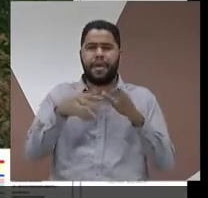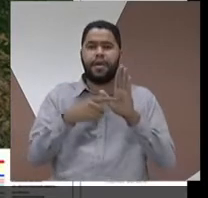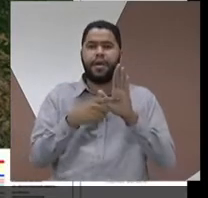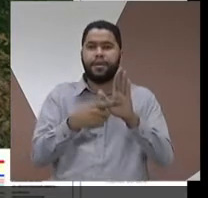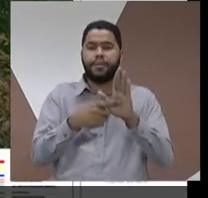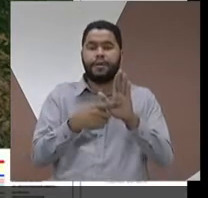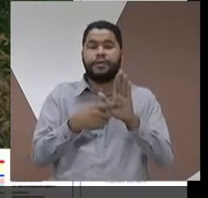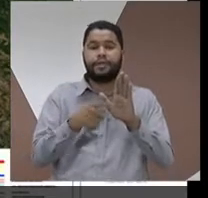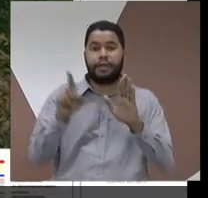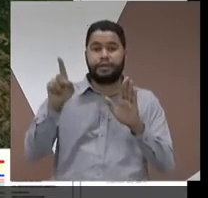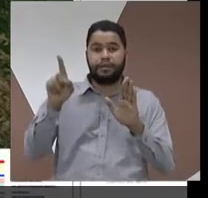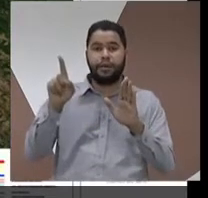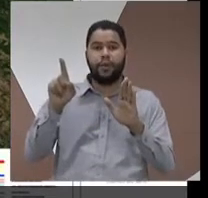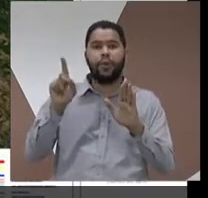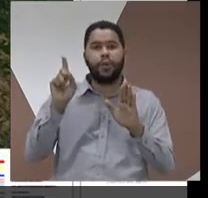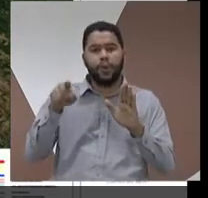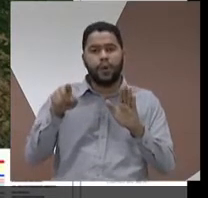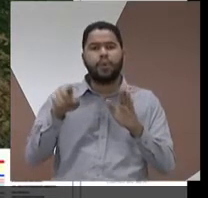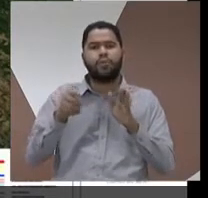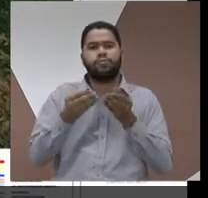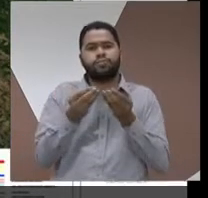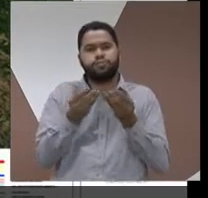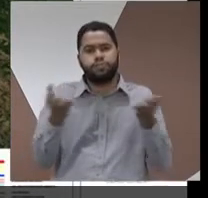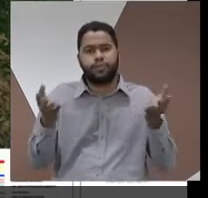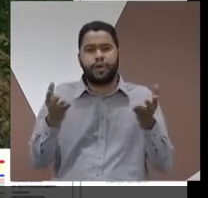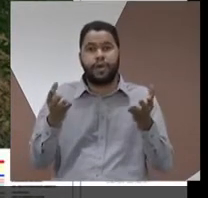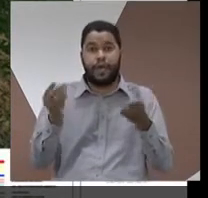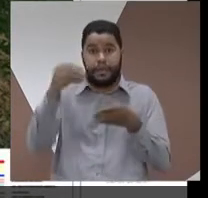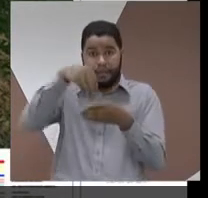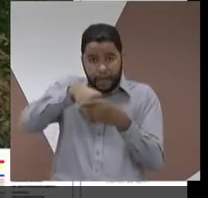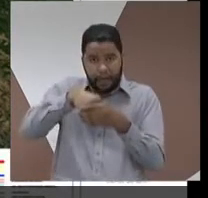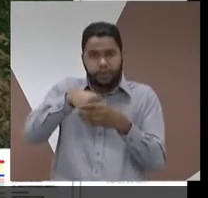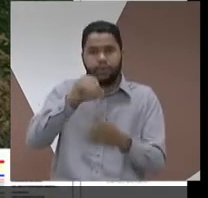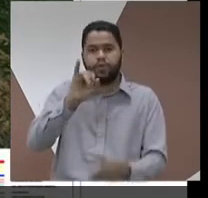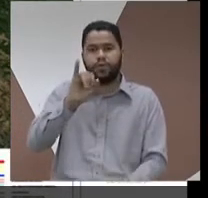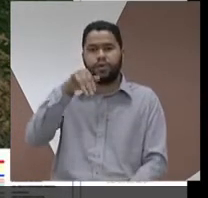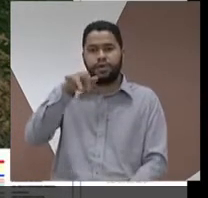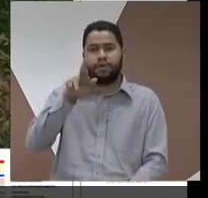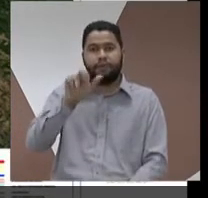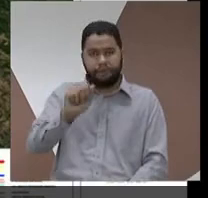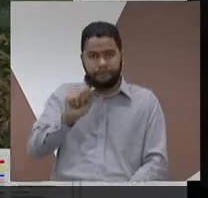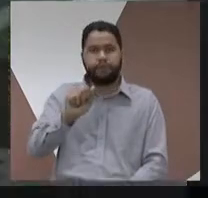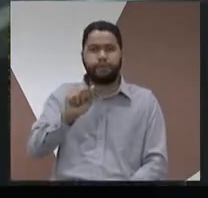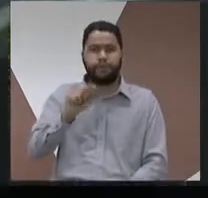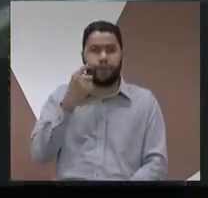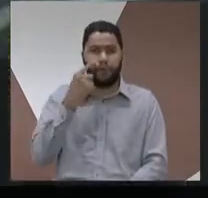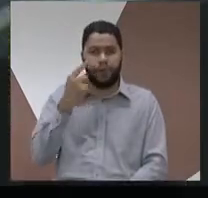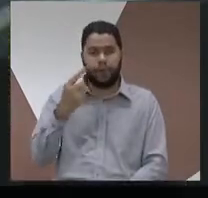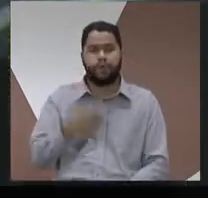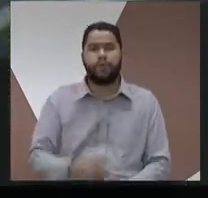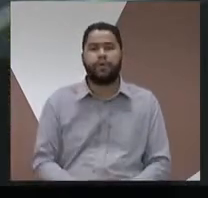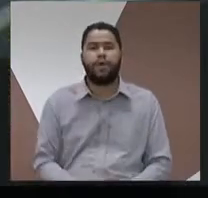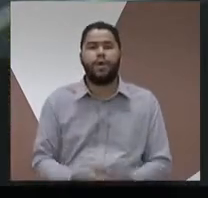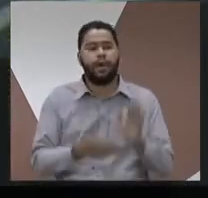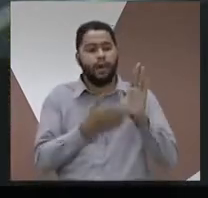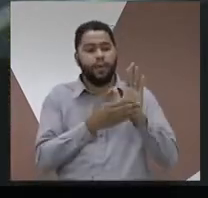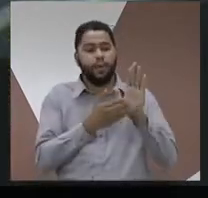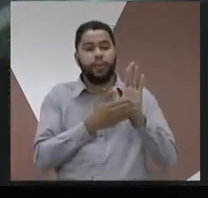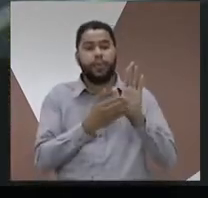perversa que agora distribui a CEINFRA aqui dentro, fala o seguinte, que a nossa